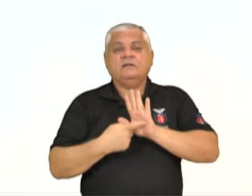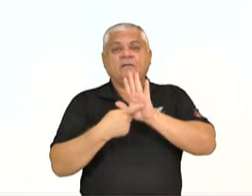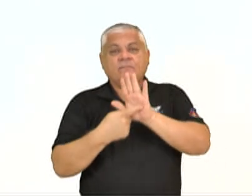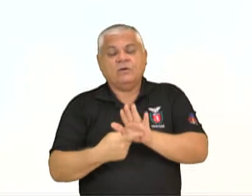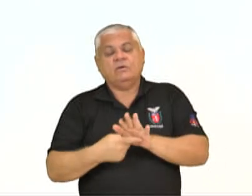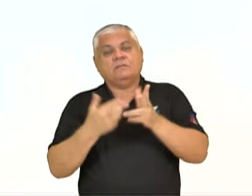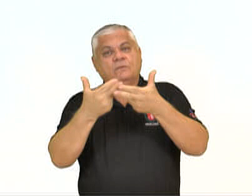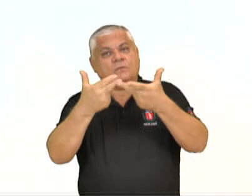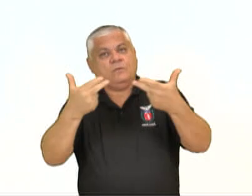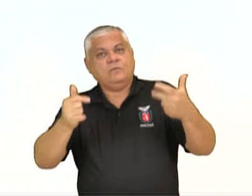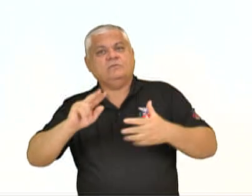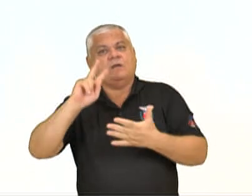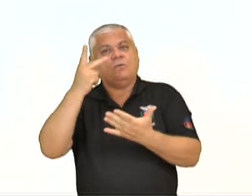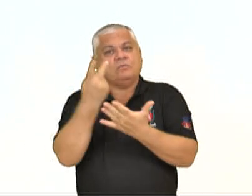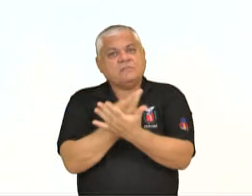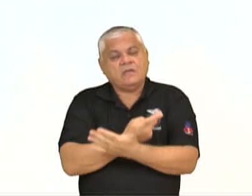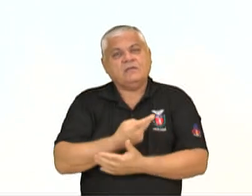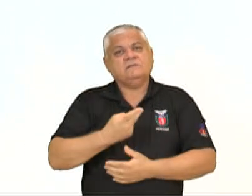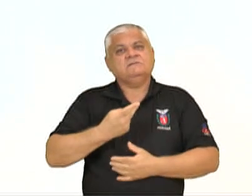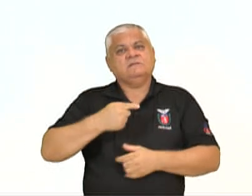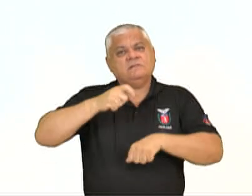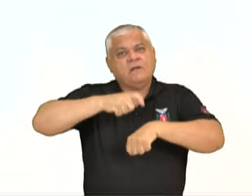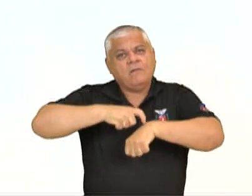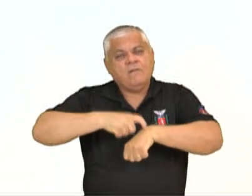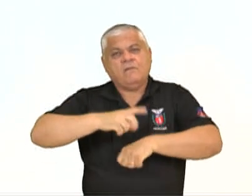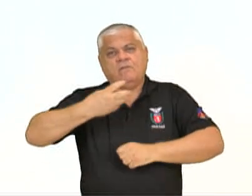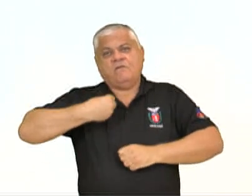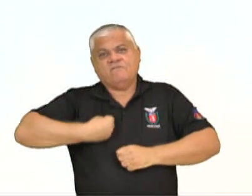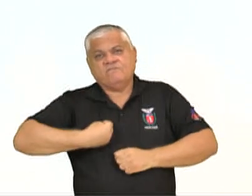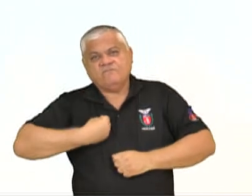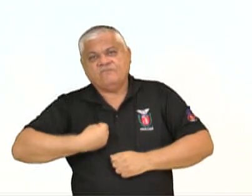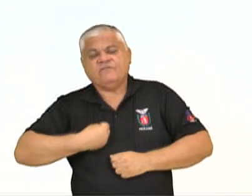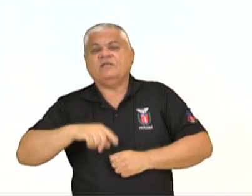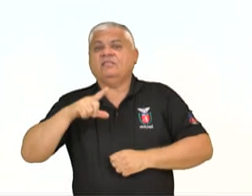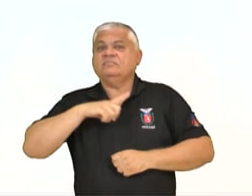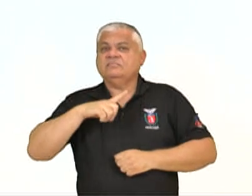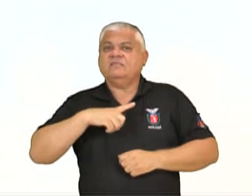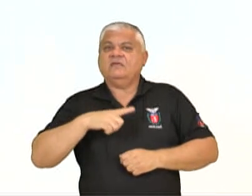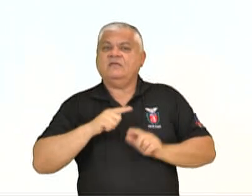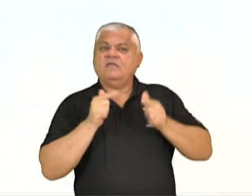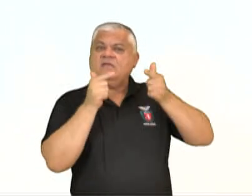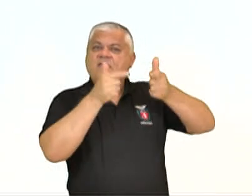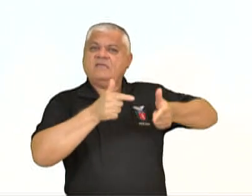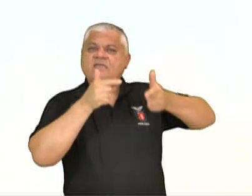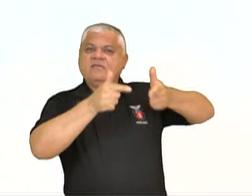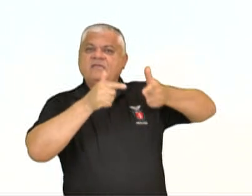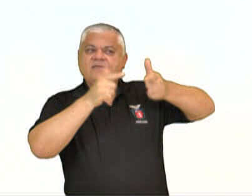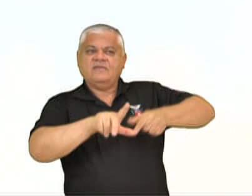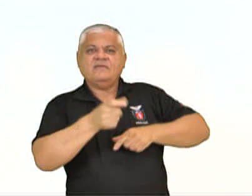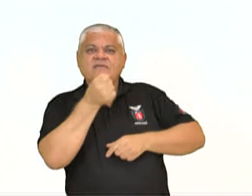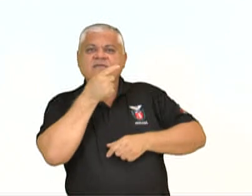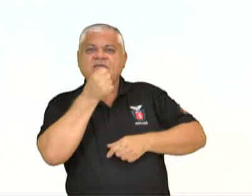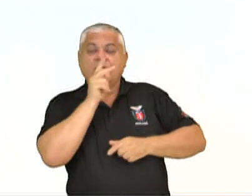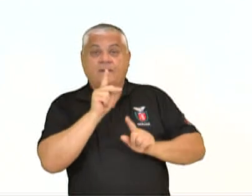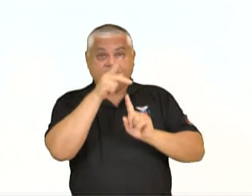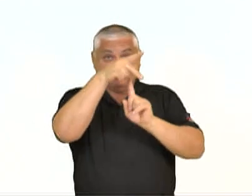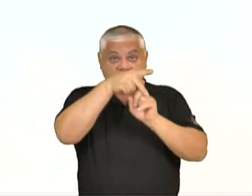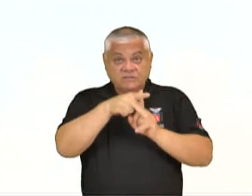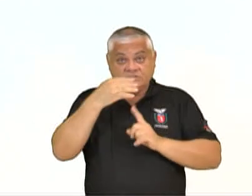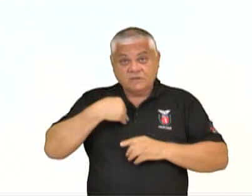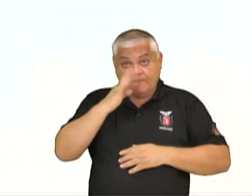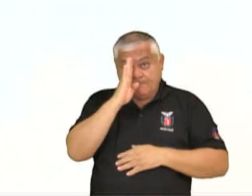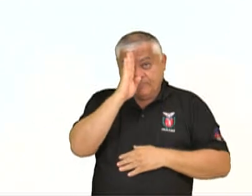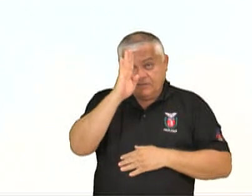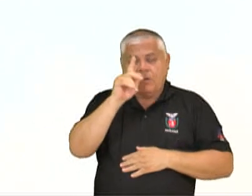no tempo e no espaço. Geralmente é acompanhada de sátiras e os personagens principais podem ser